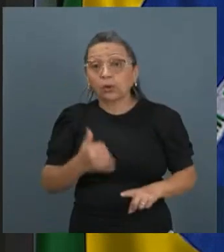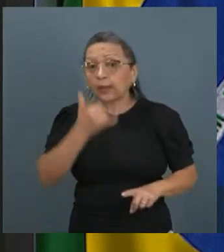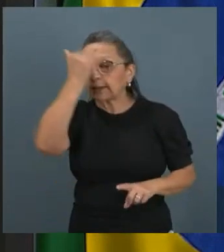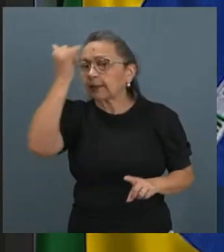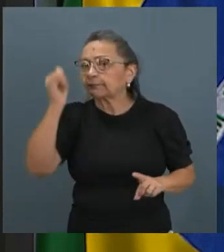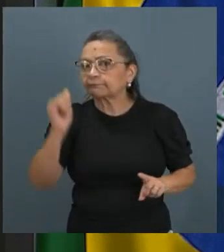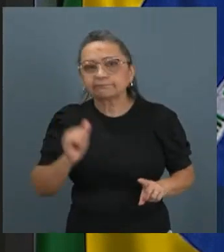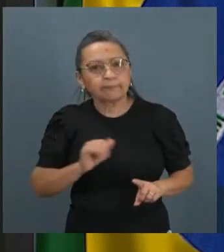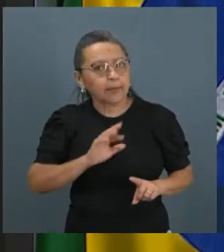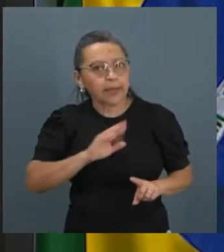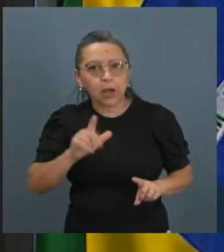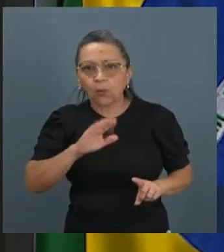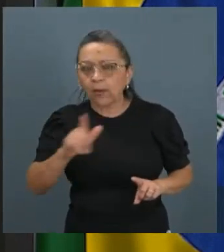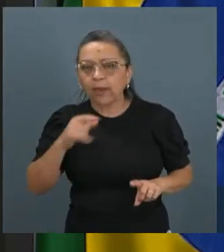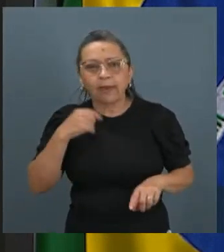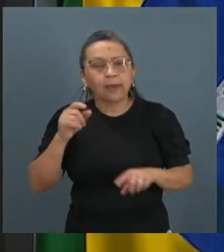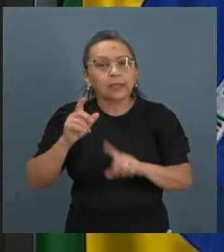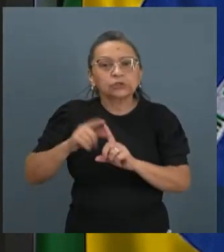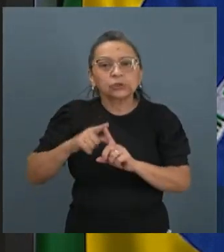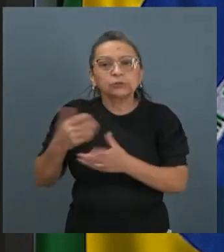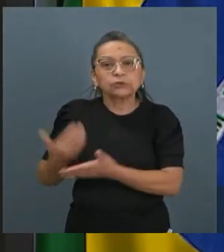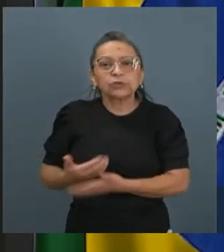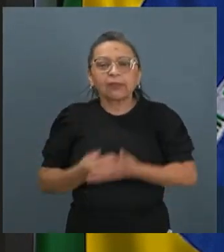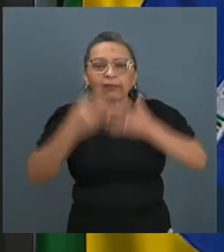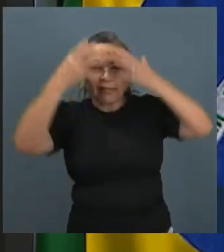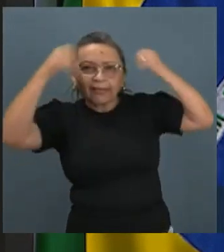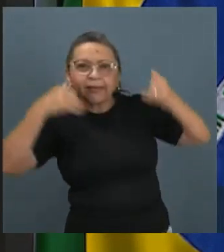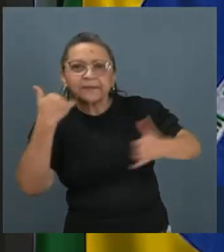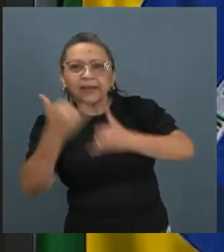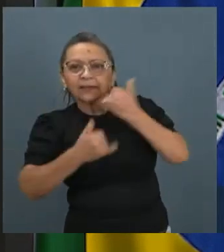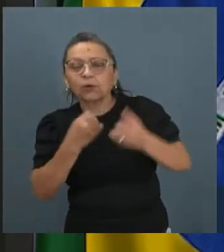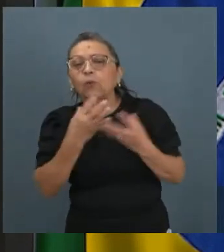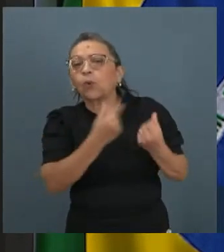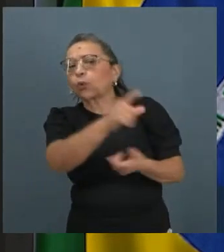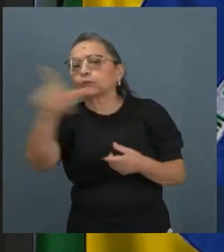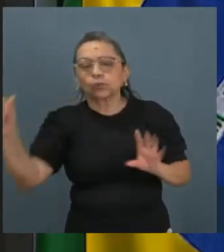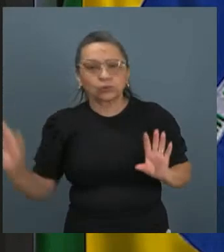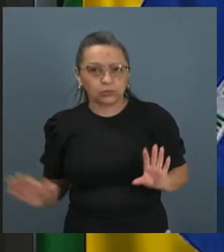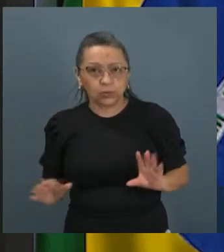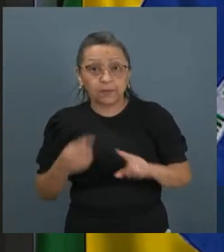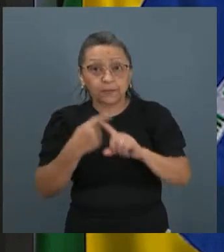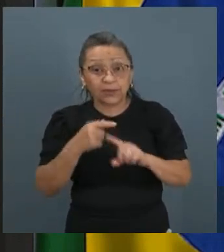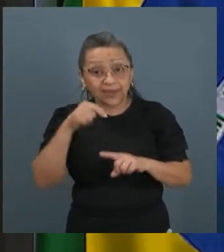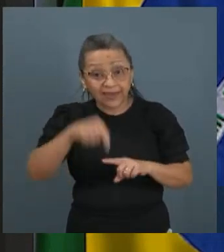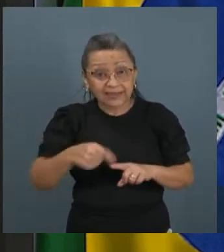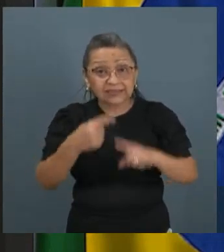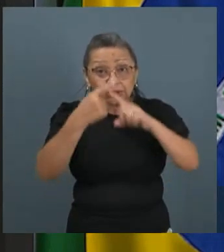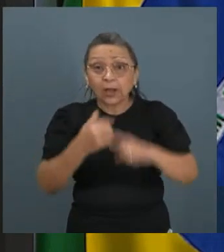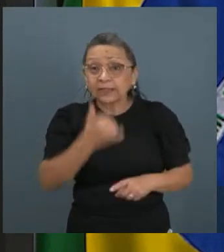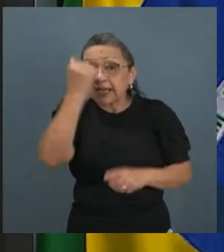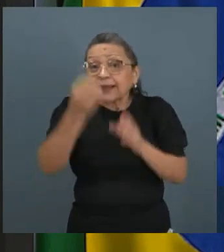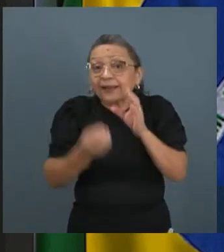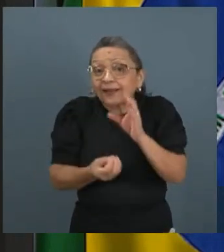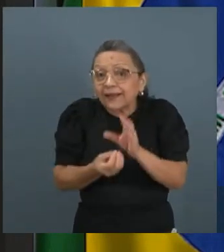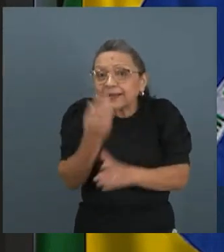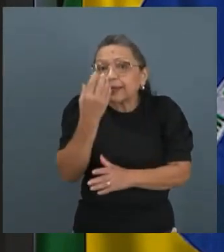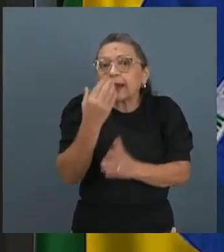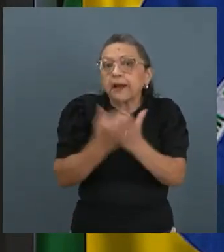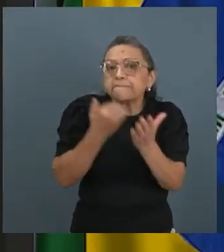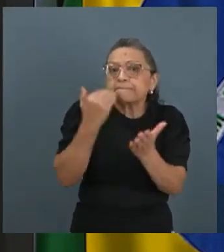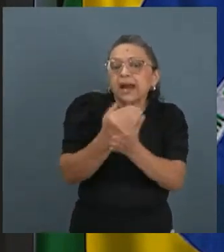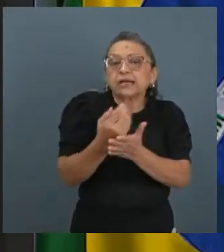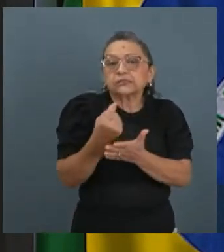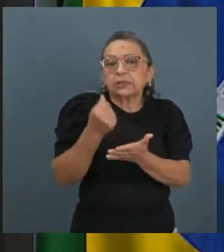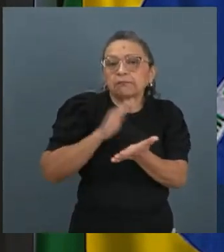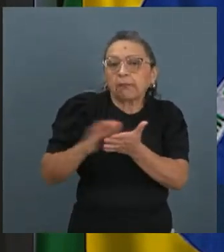não é forma de entretenimento ou diversão como tantos outros, porque ele cria novos custos que